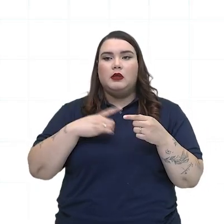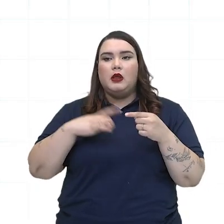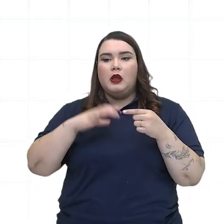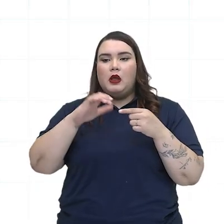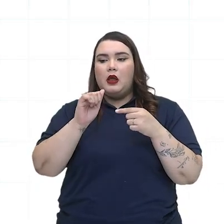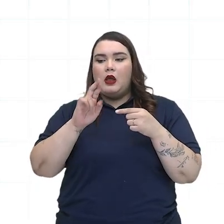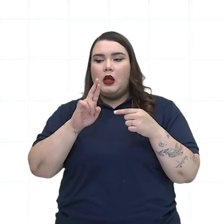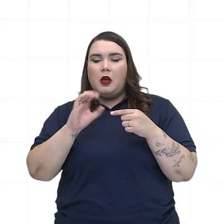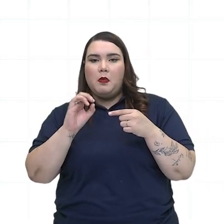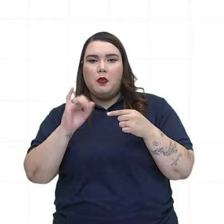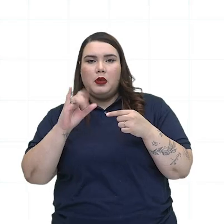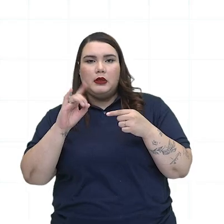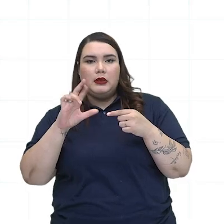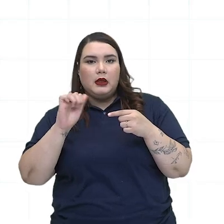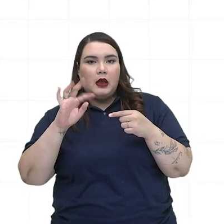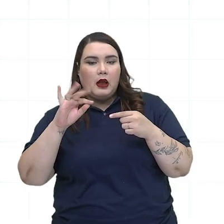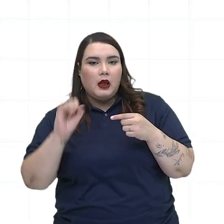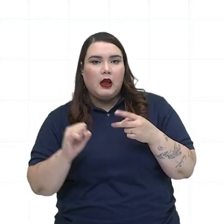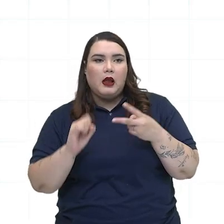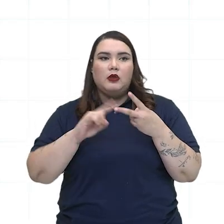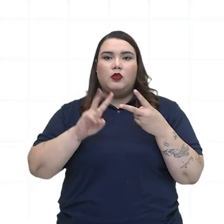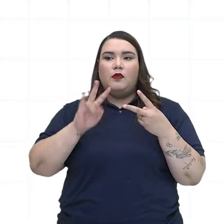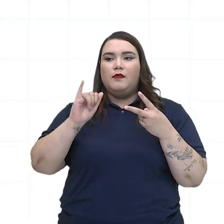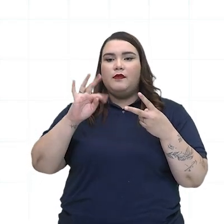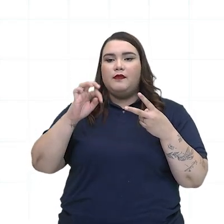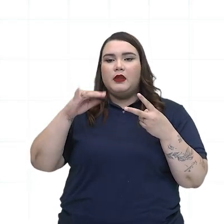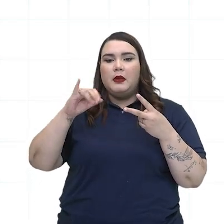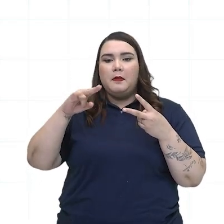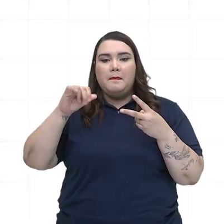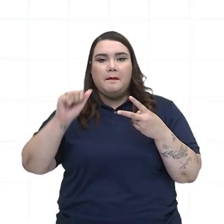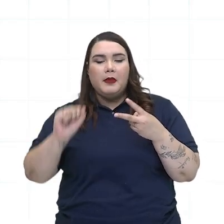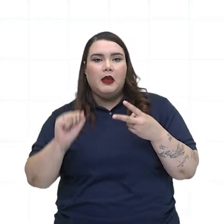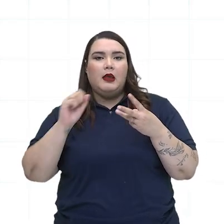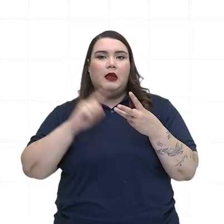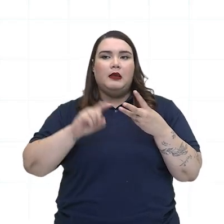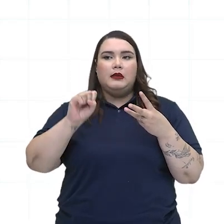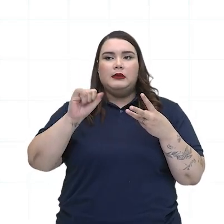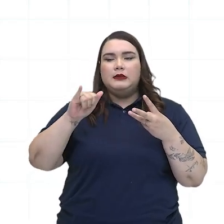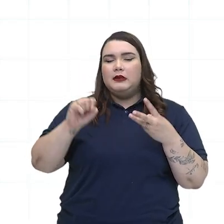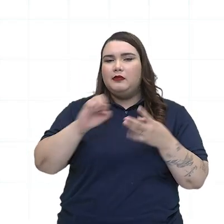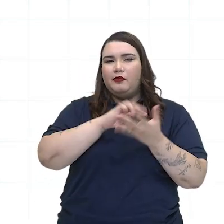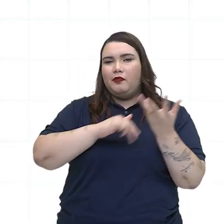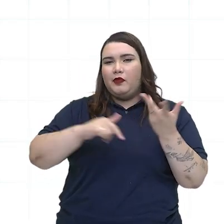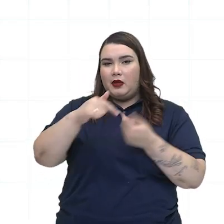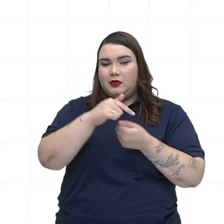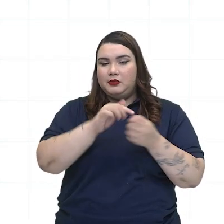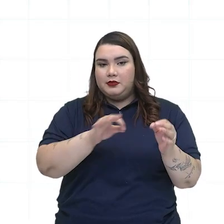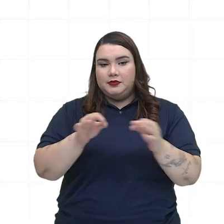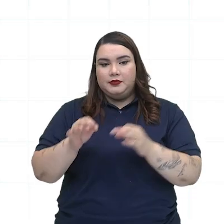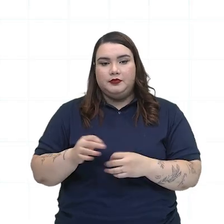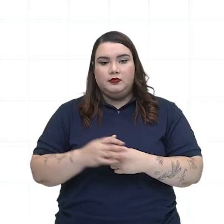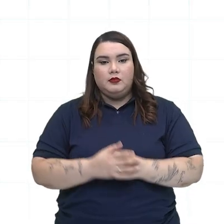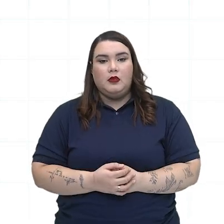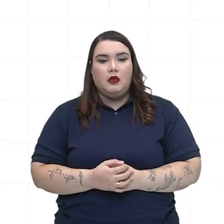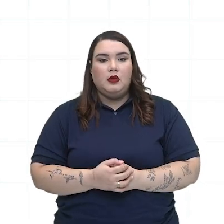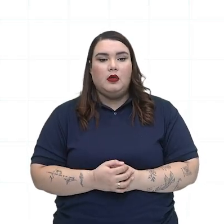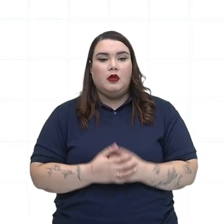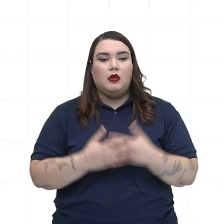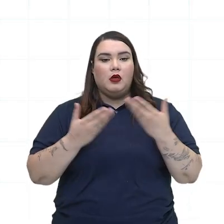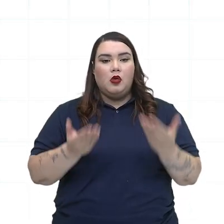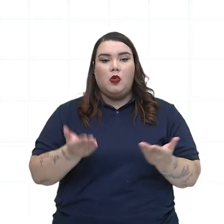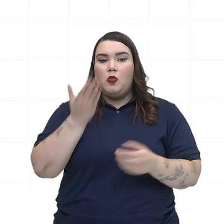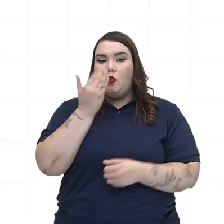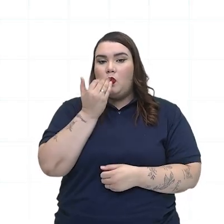minerais, o que mais? Lipídios, dentre outros, tá? Consuma a quantidade de nutrientes